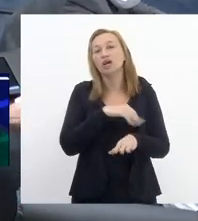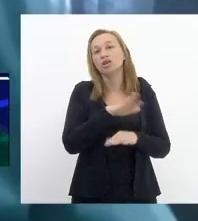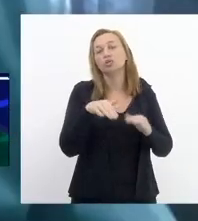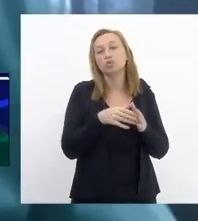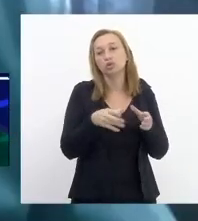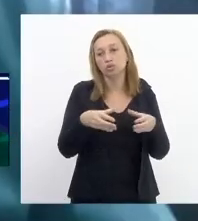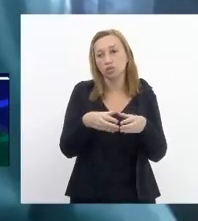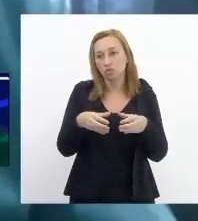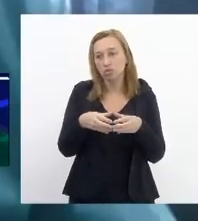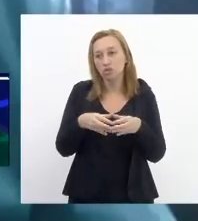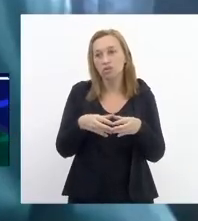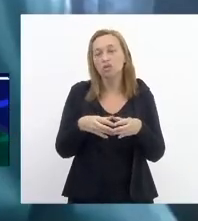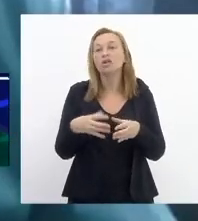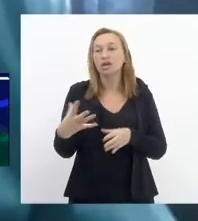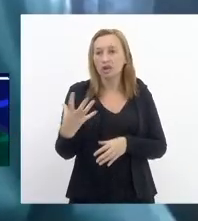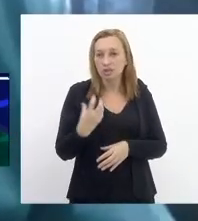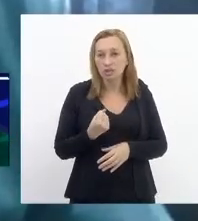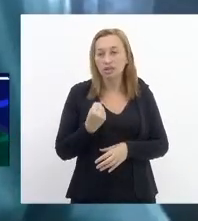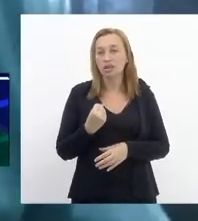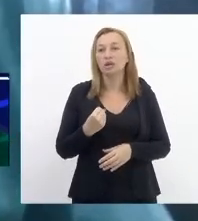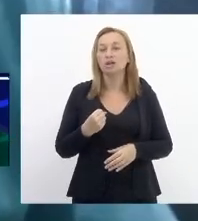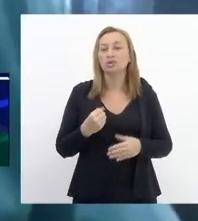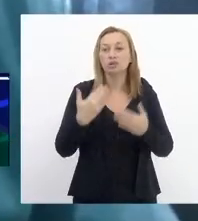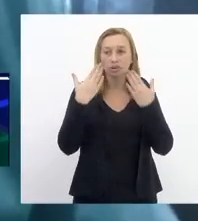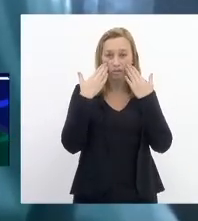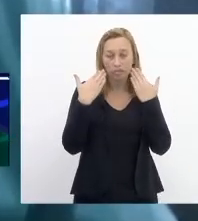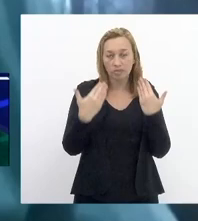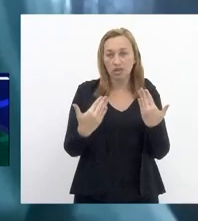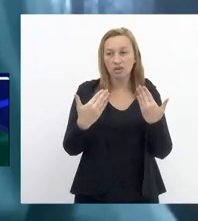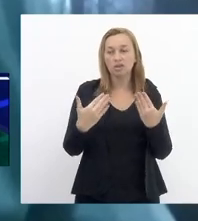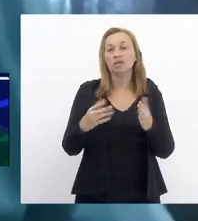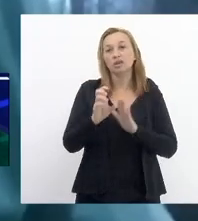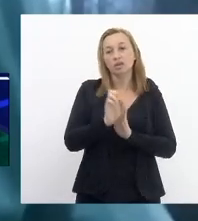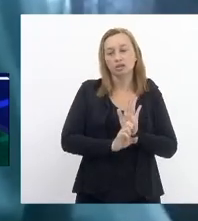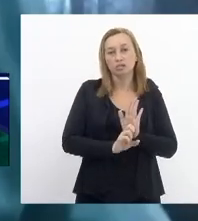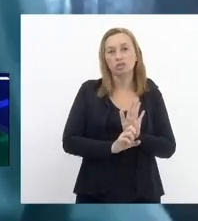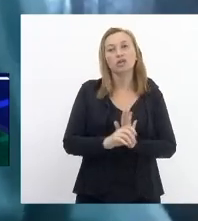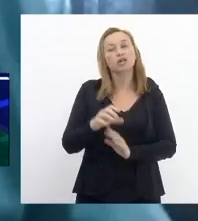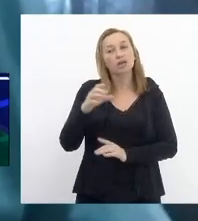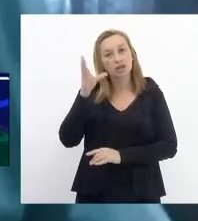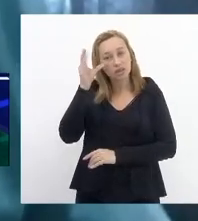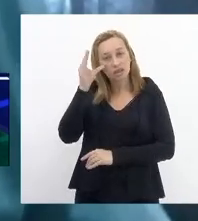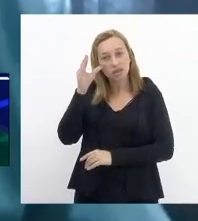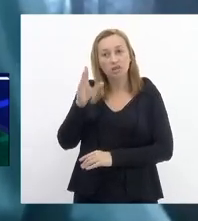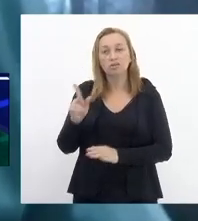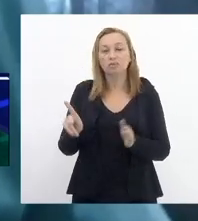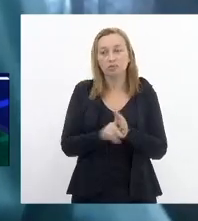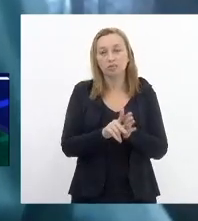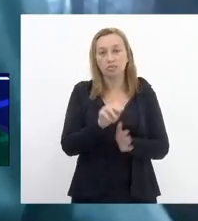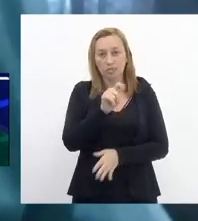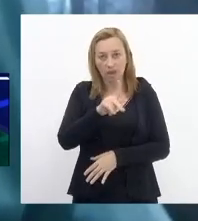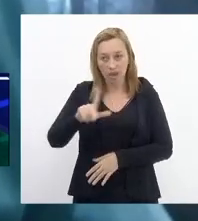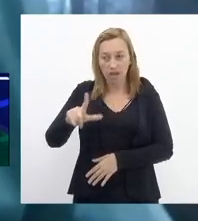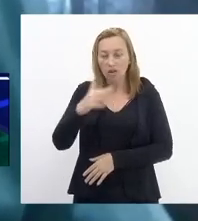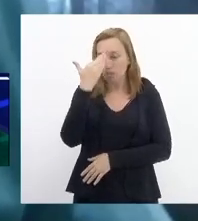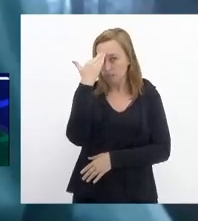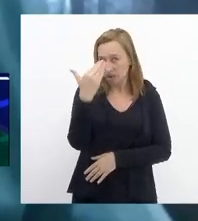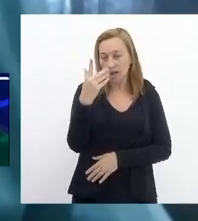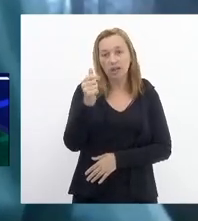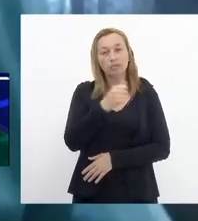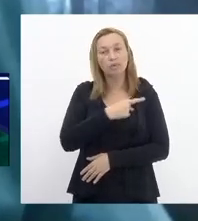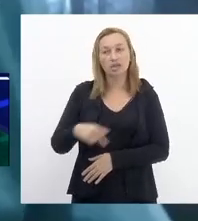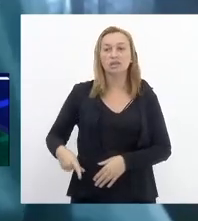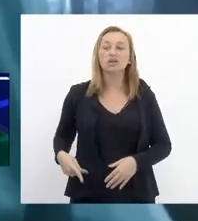comissões que deram pareceres favoráveis, apresentando emendas interessantes a esse PL. Obrigado,